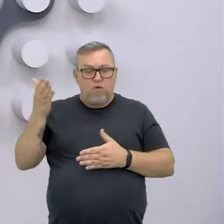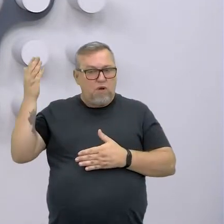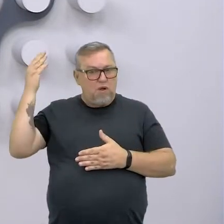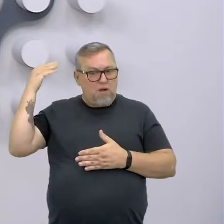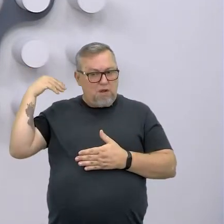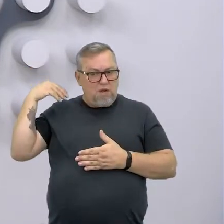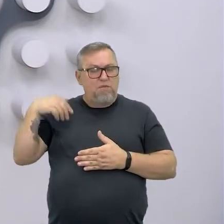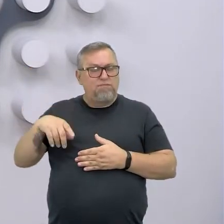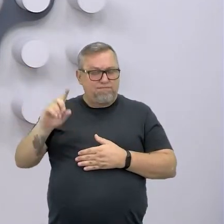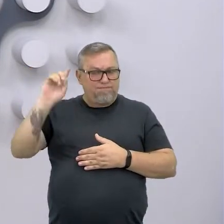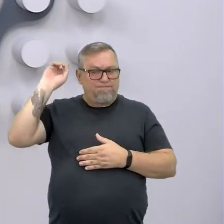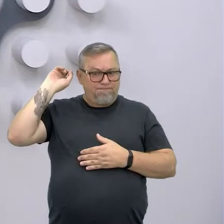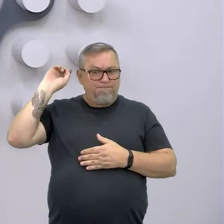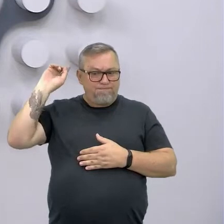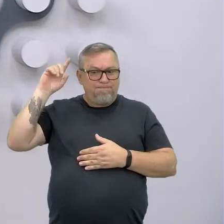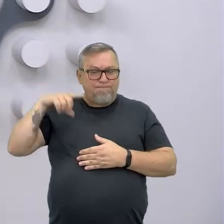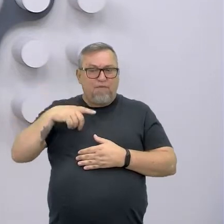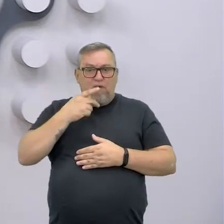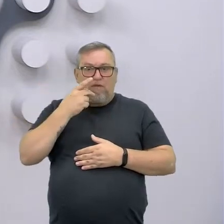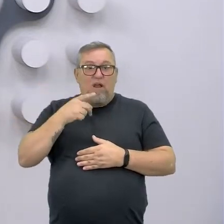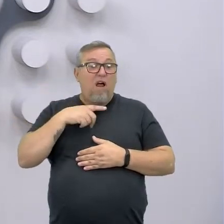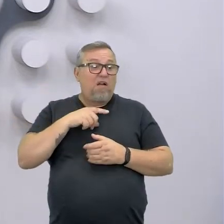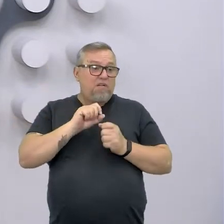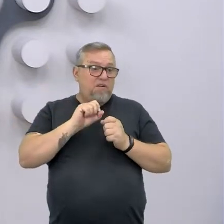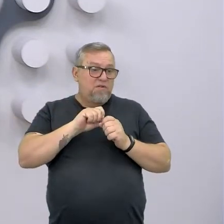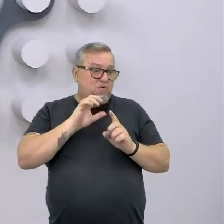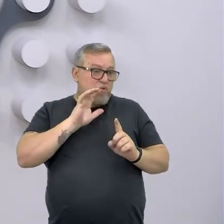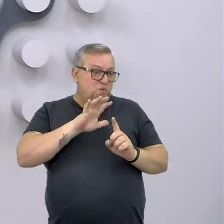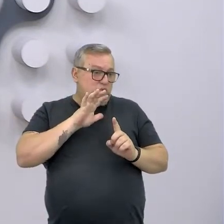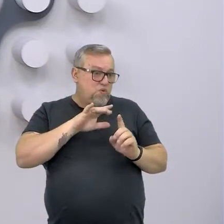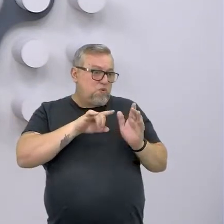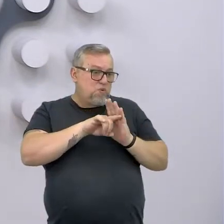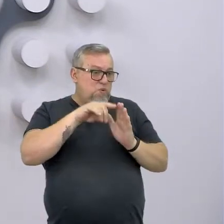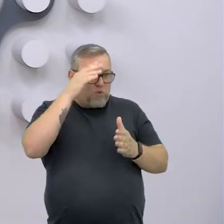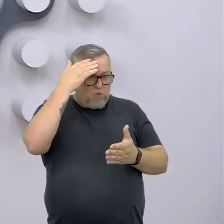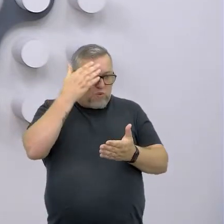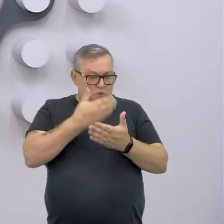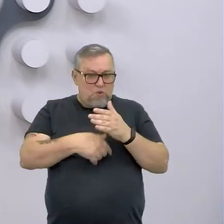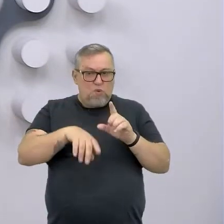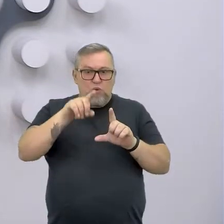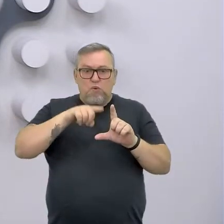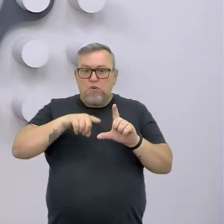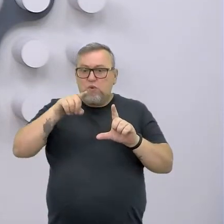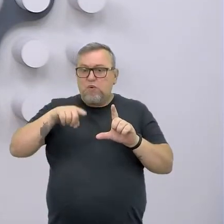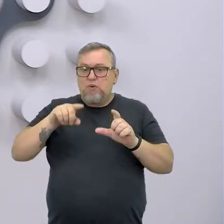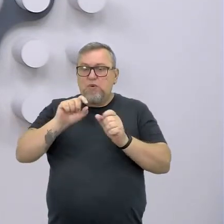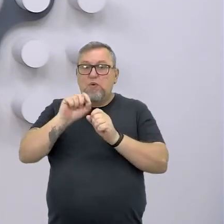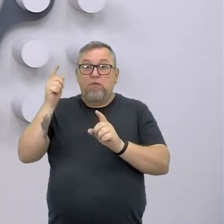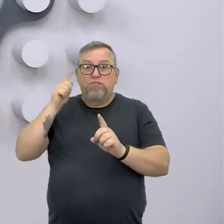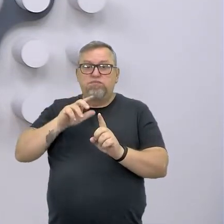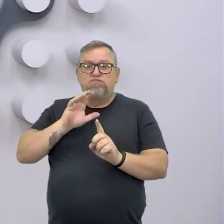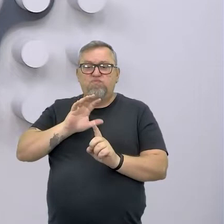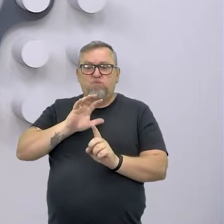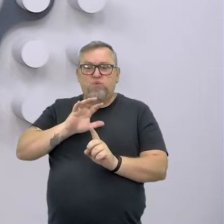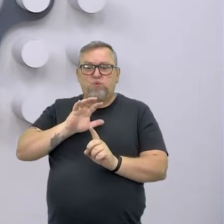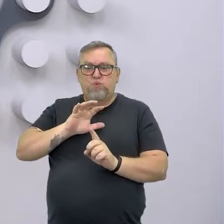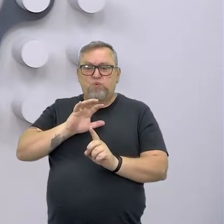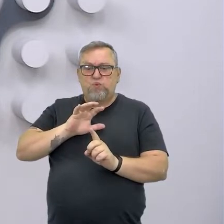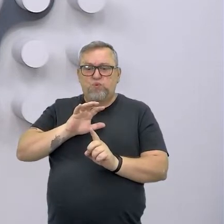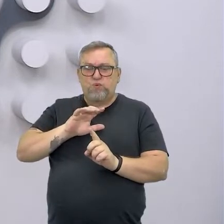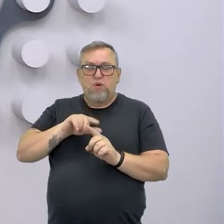uma crítica muito antiga. Fala assim, quem confia em instituto de pesquisa, os institutos de pesquisa eles não estão a serviço